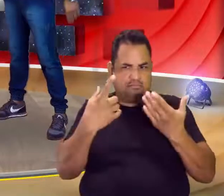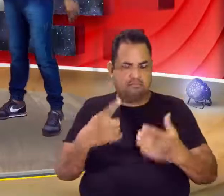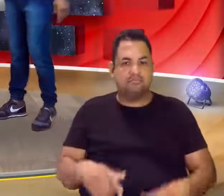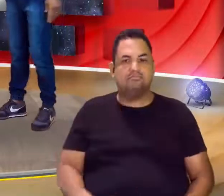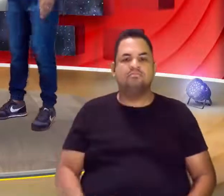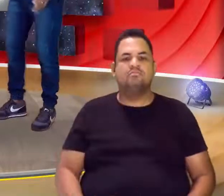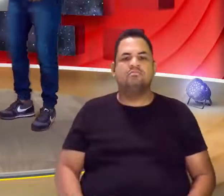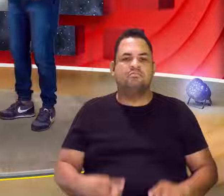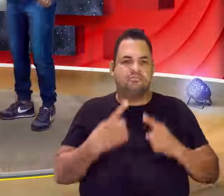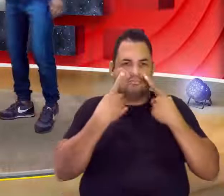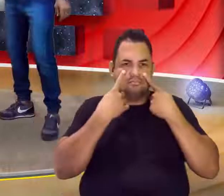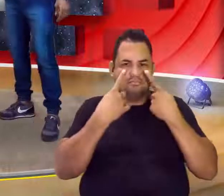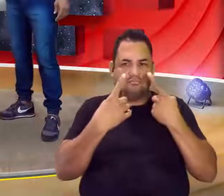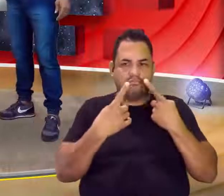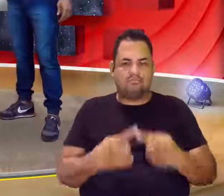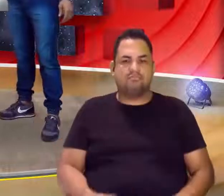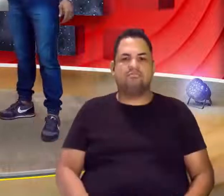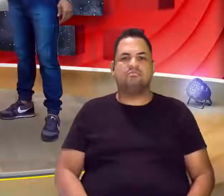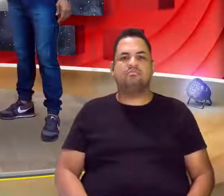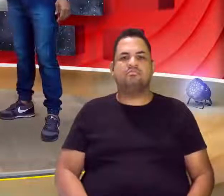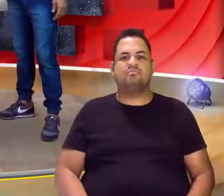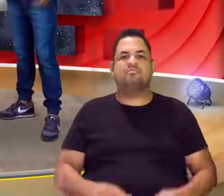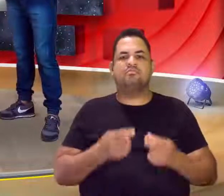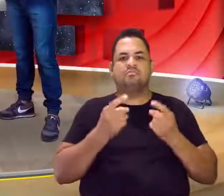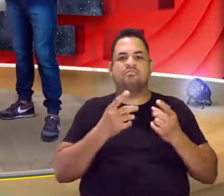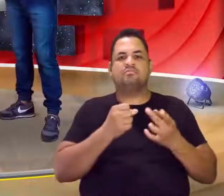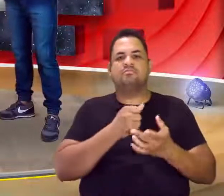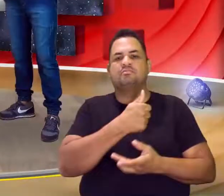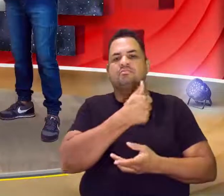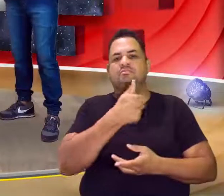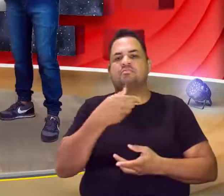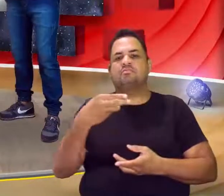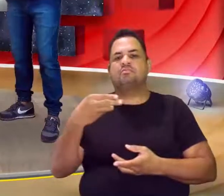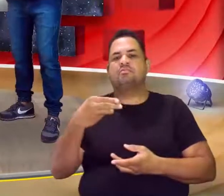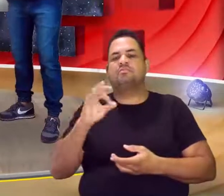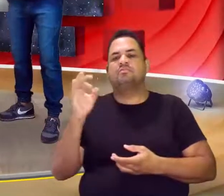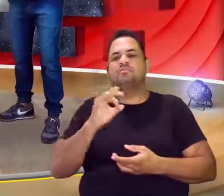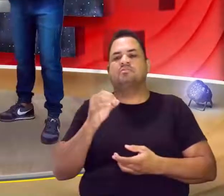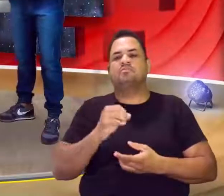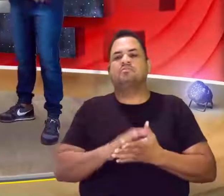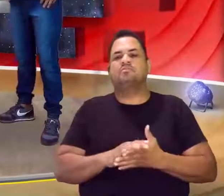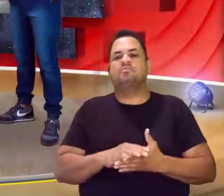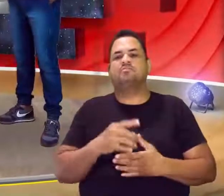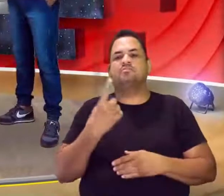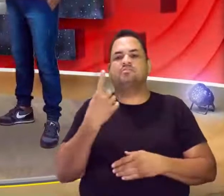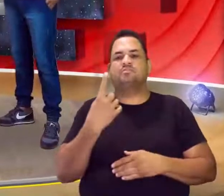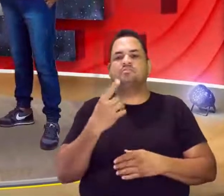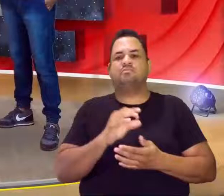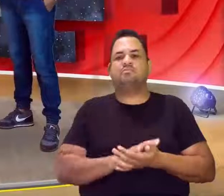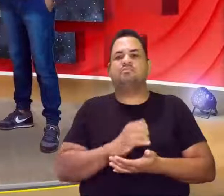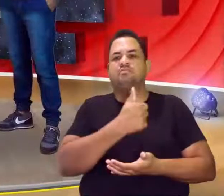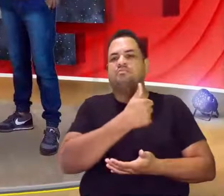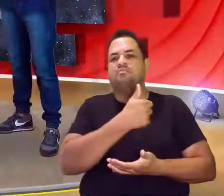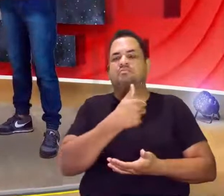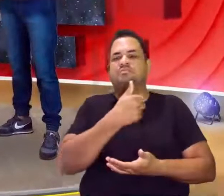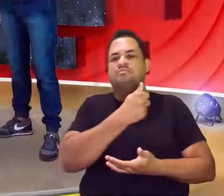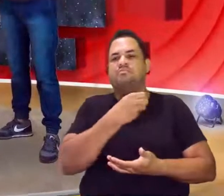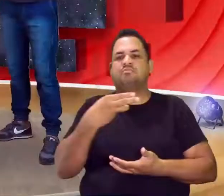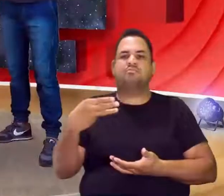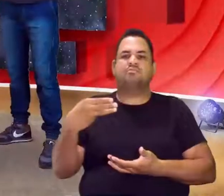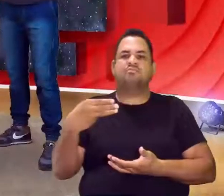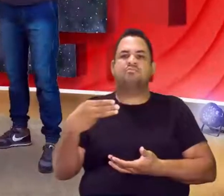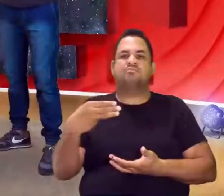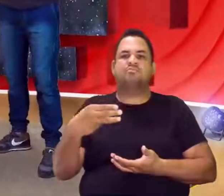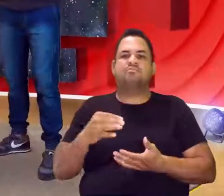ó. Ele vendeu 13% do perfume 1. Quantos perfumes ele vendeu? 13. 13. Usei o